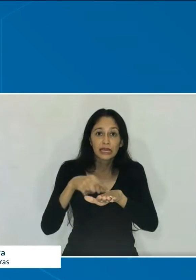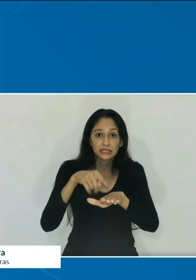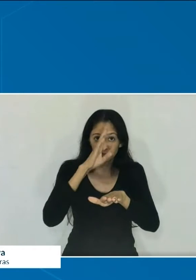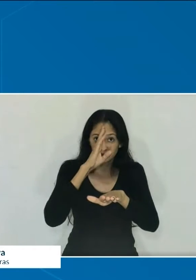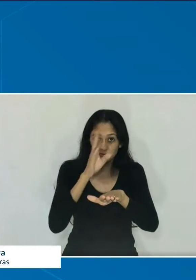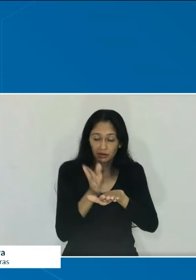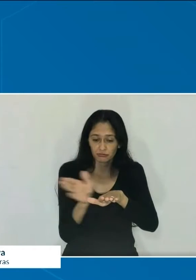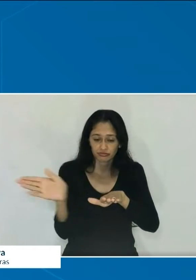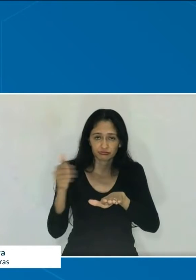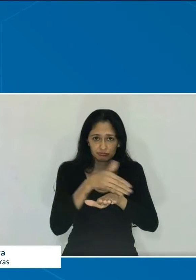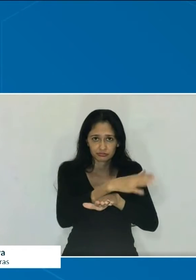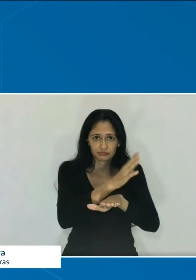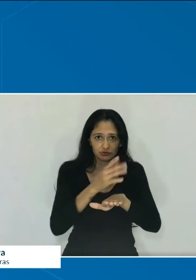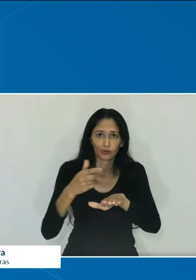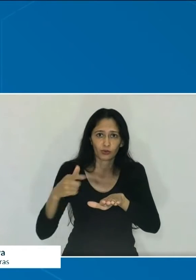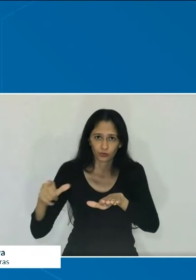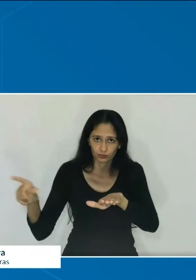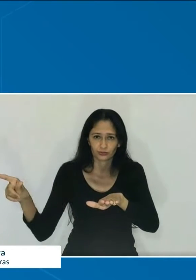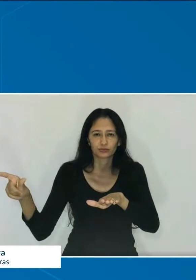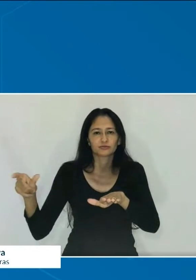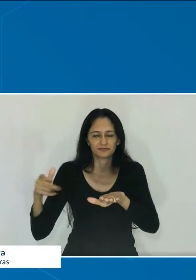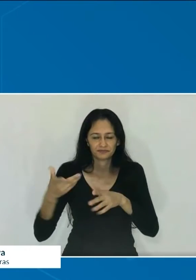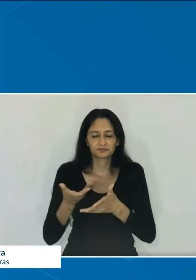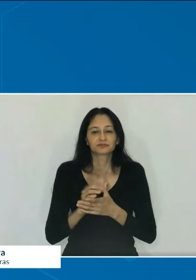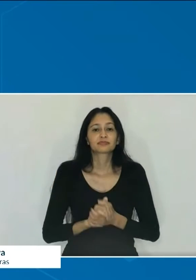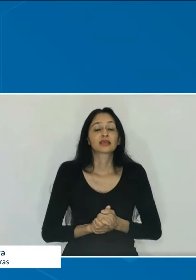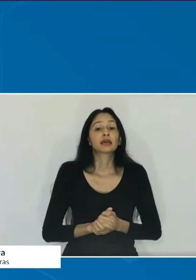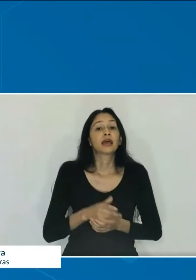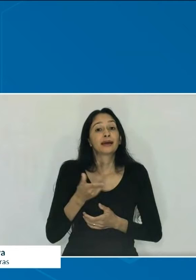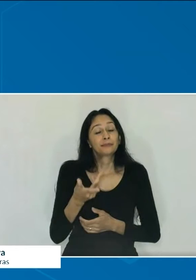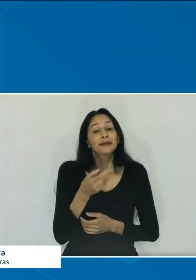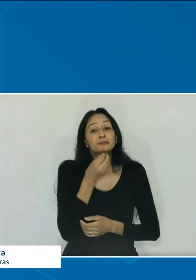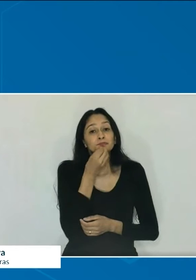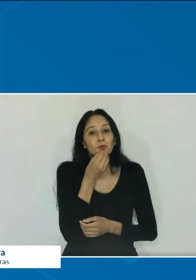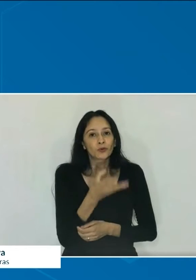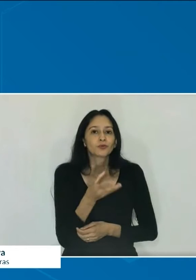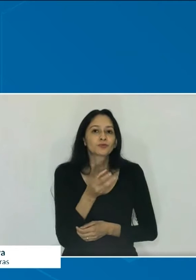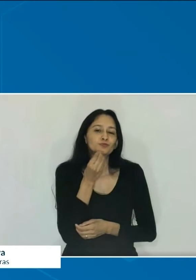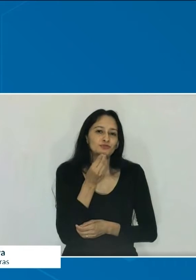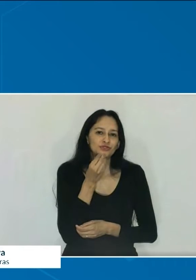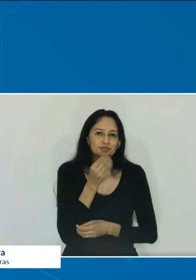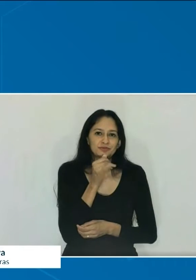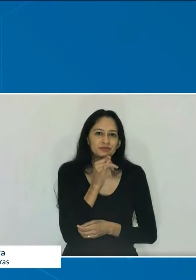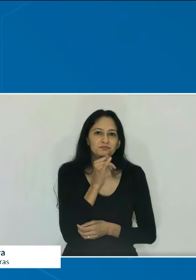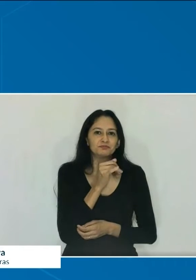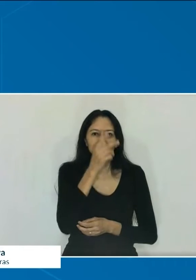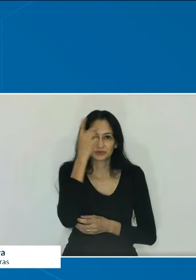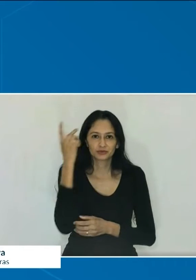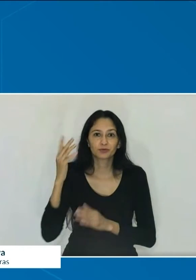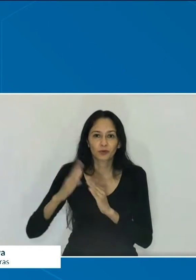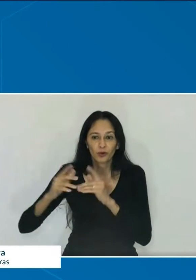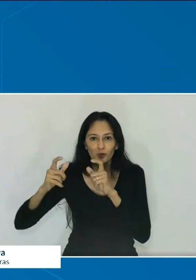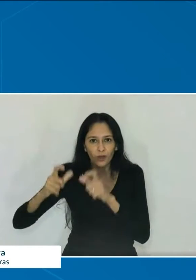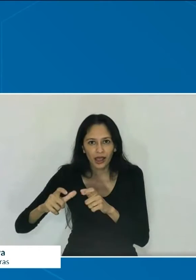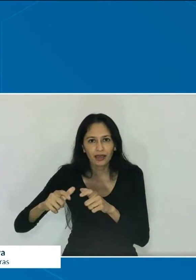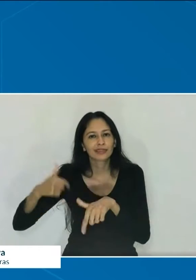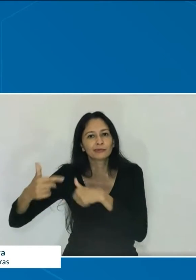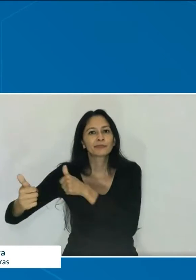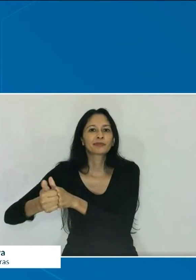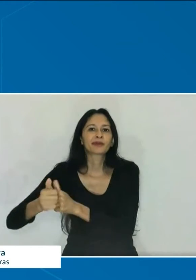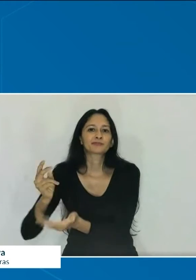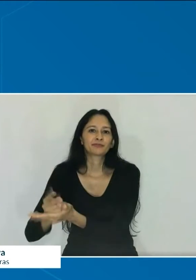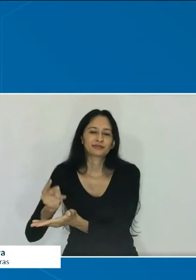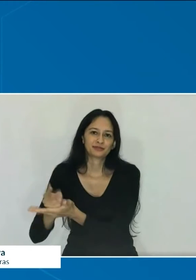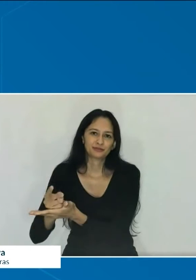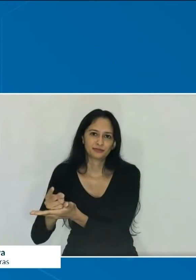fala, de lugares de trabalho próximos de lugares de residência, para que esse tipo